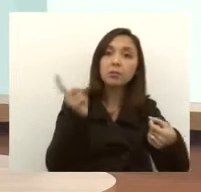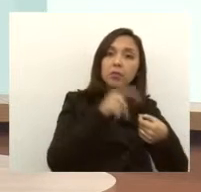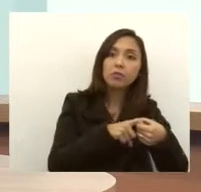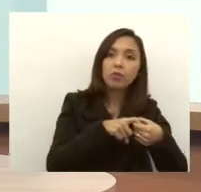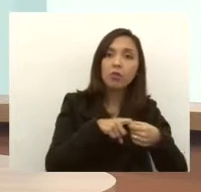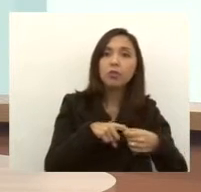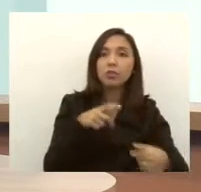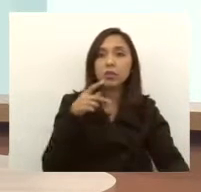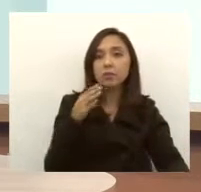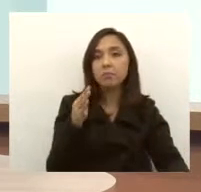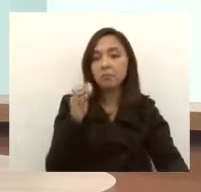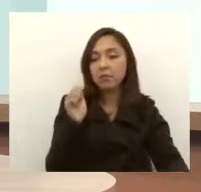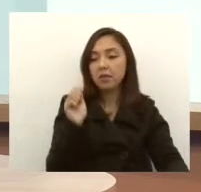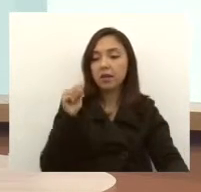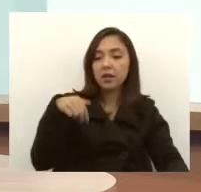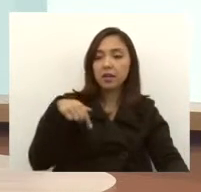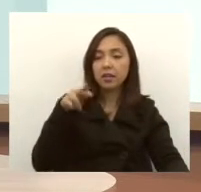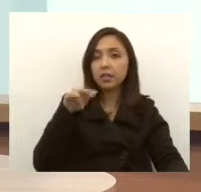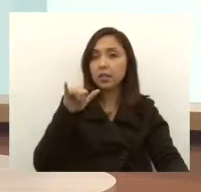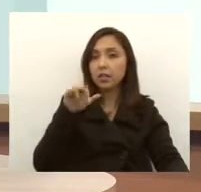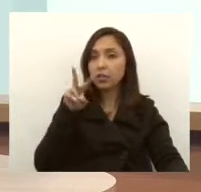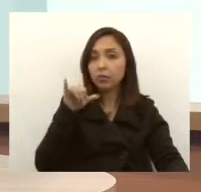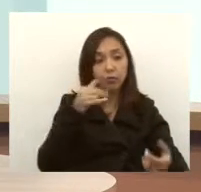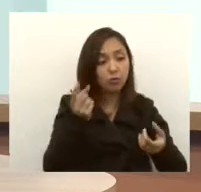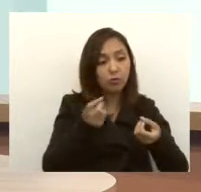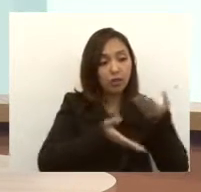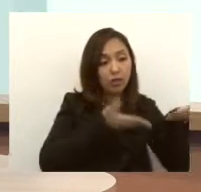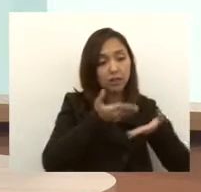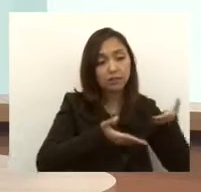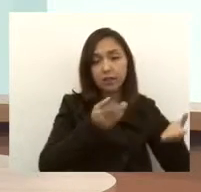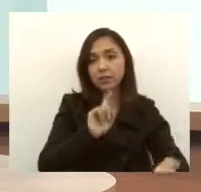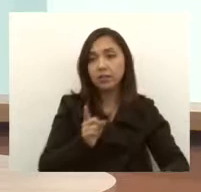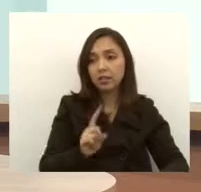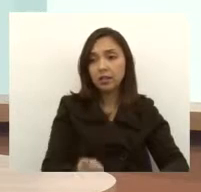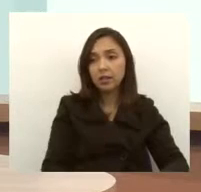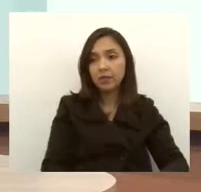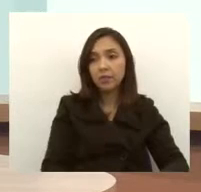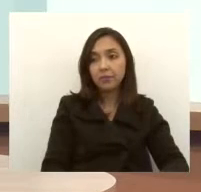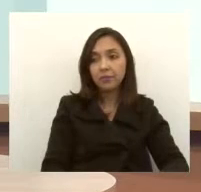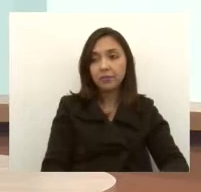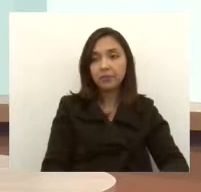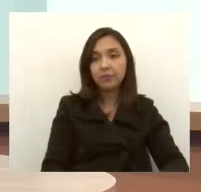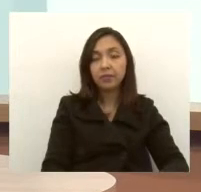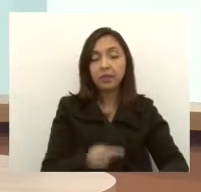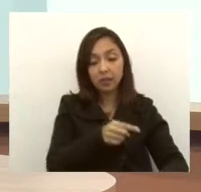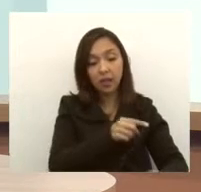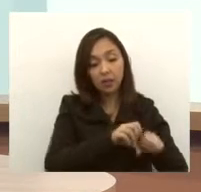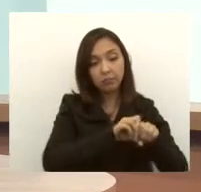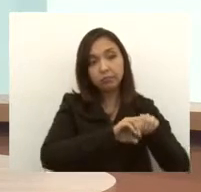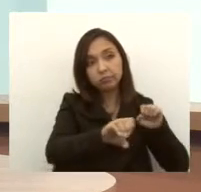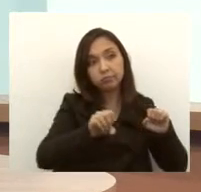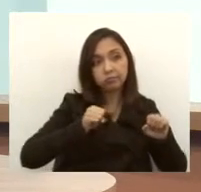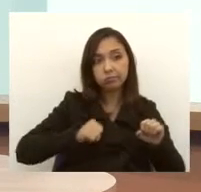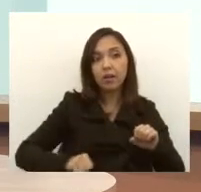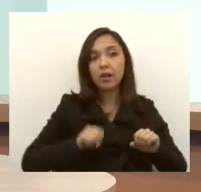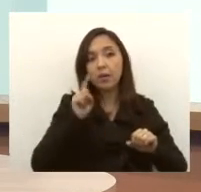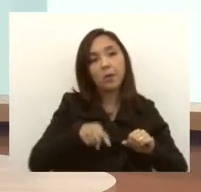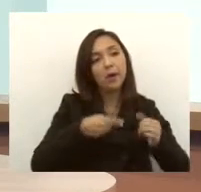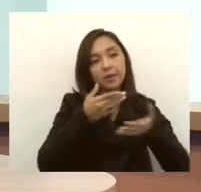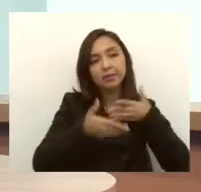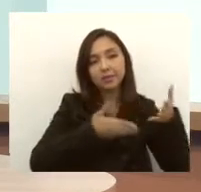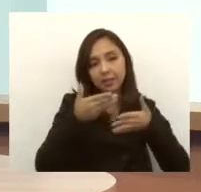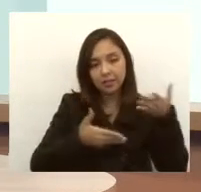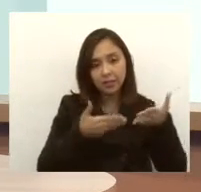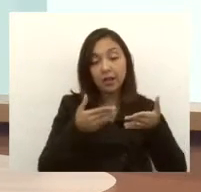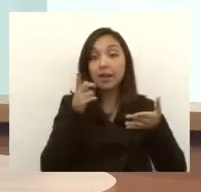para o rio Baquirivu. Ou seja, nunca vai ser tratado, não é assim que se trata rio. E é óbvio que a estação de tratamento de esgoto não é para tratar rio nenhum. É